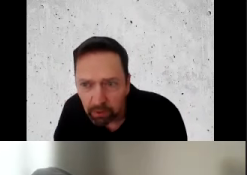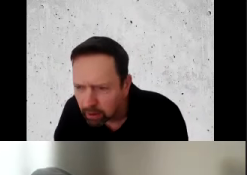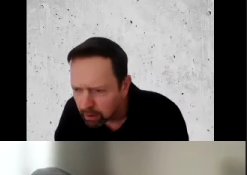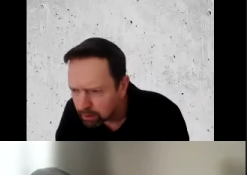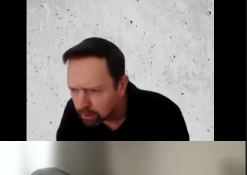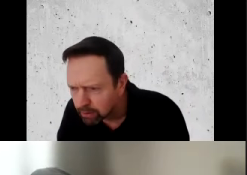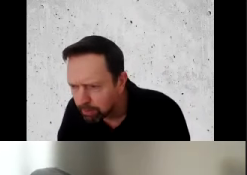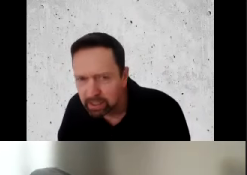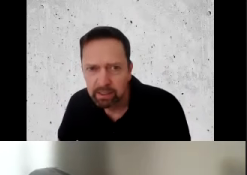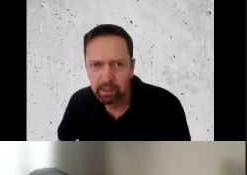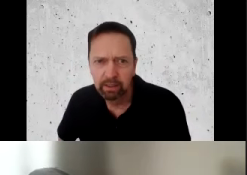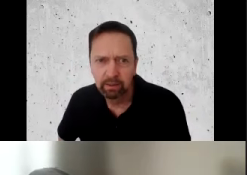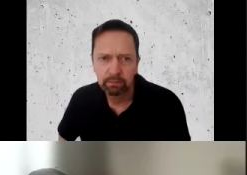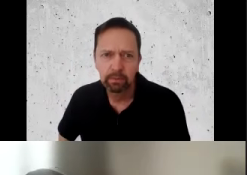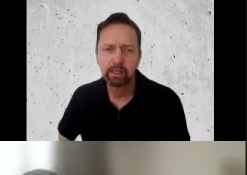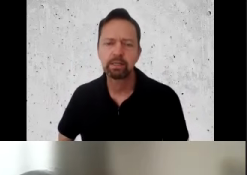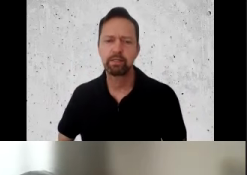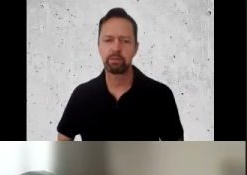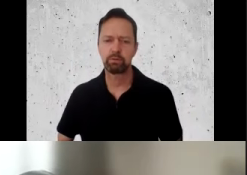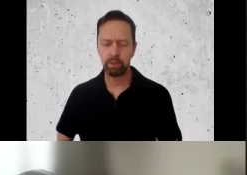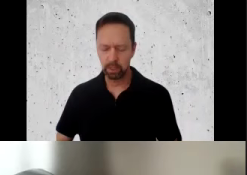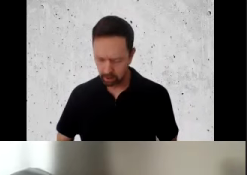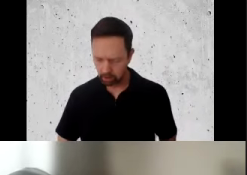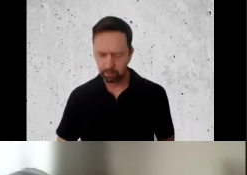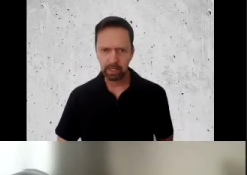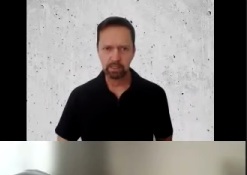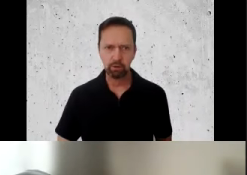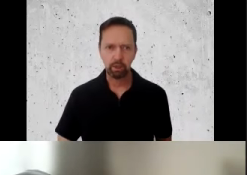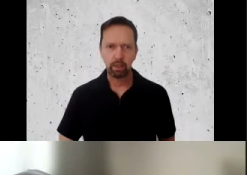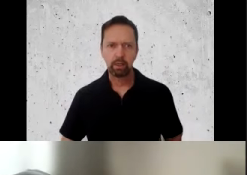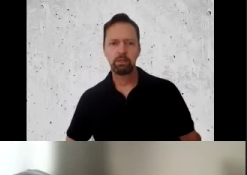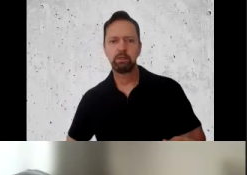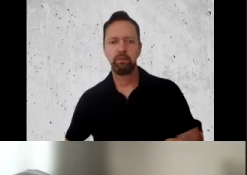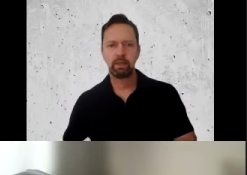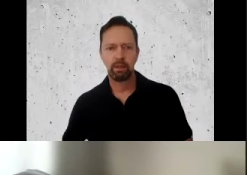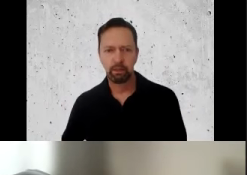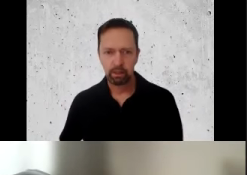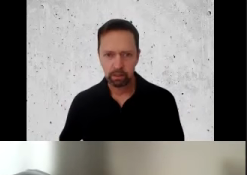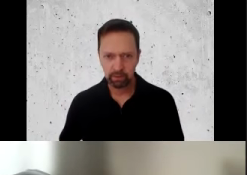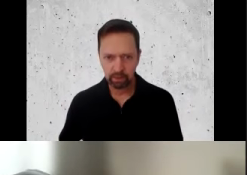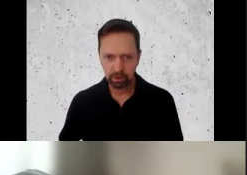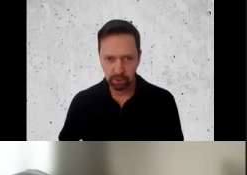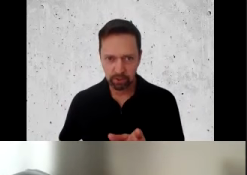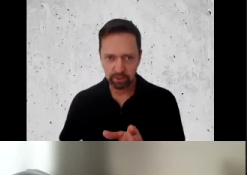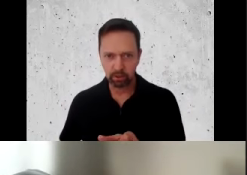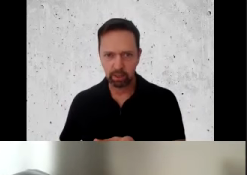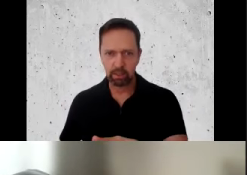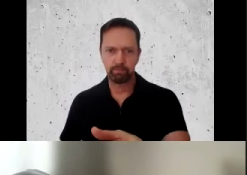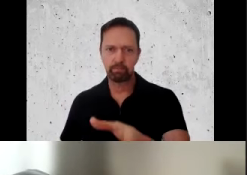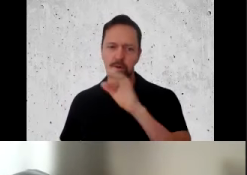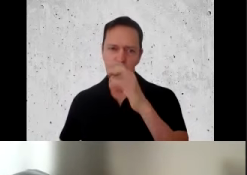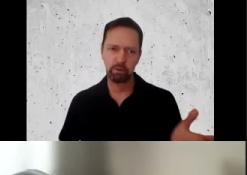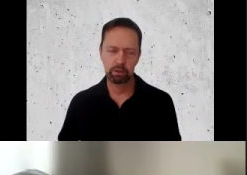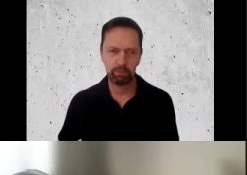firma. Não está aparecendo. Sim, desculpa. Não apareceu. Devia ter um negócio escrito